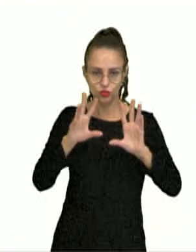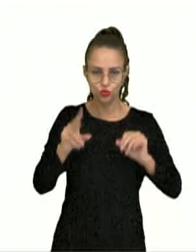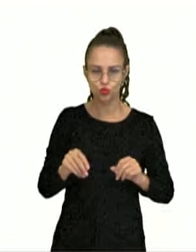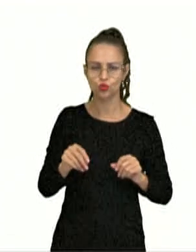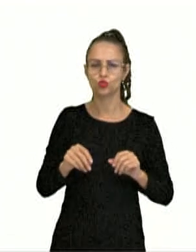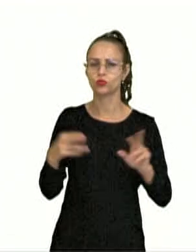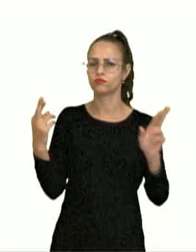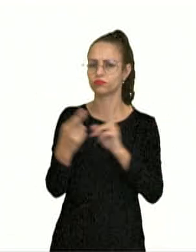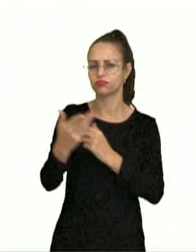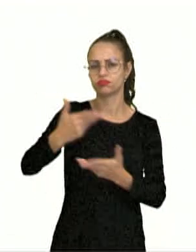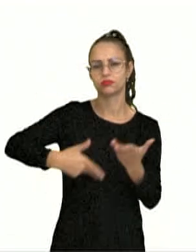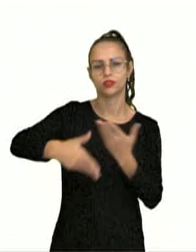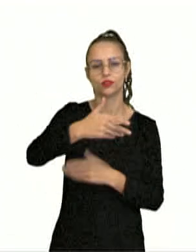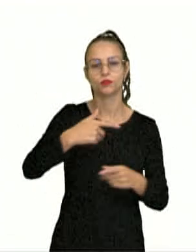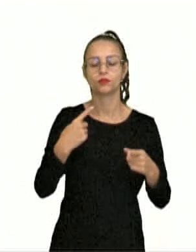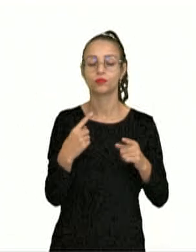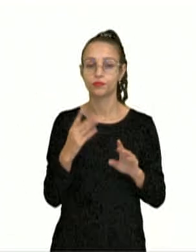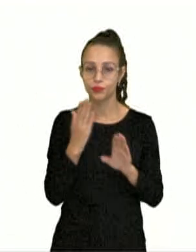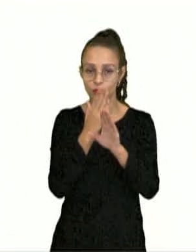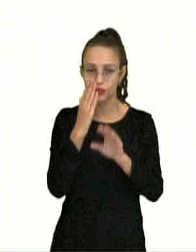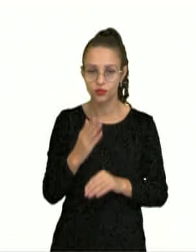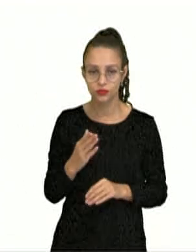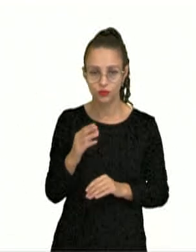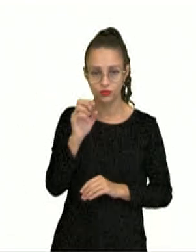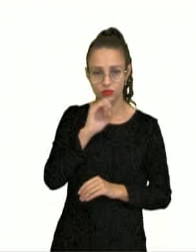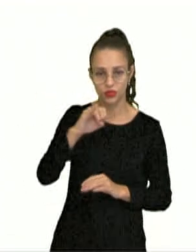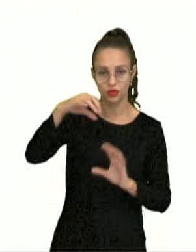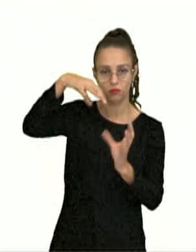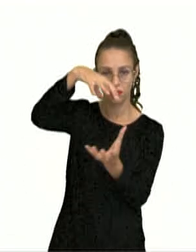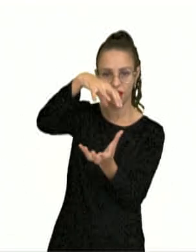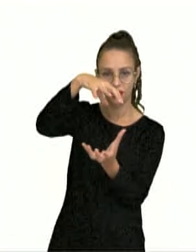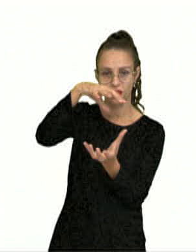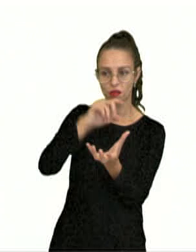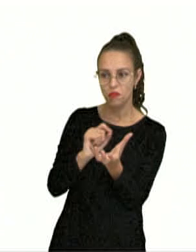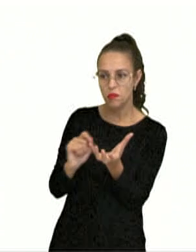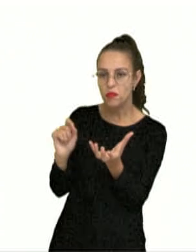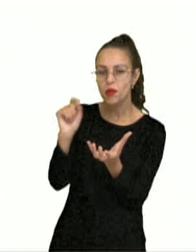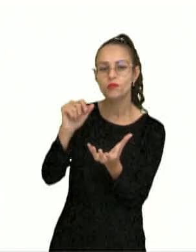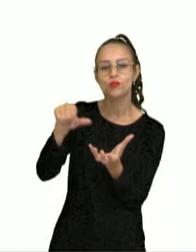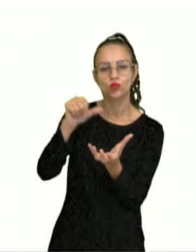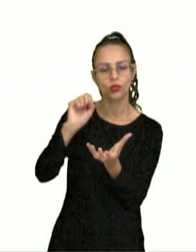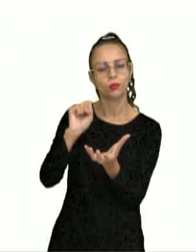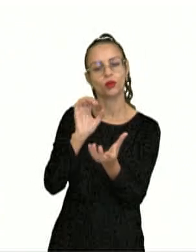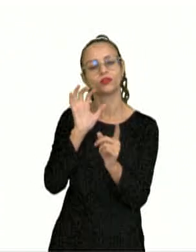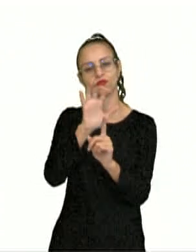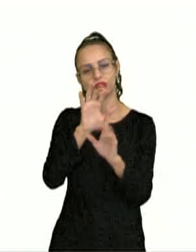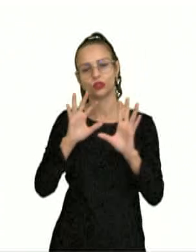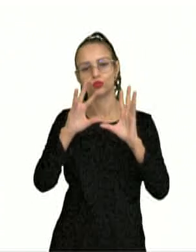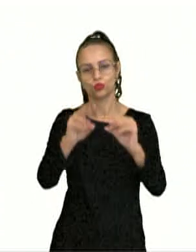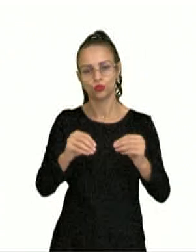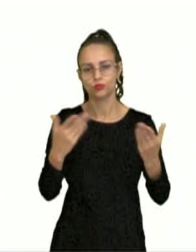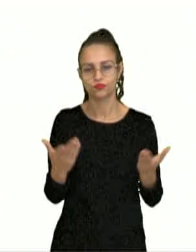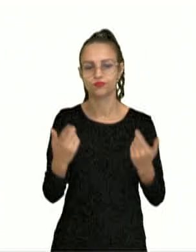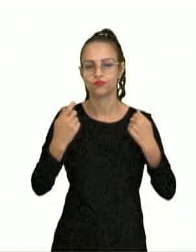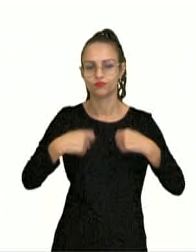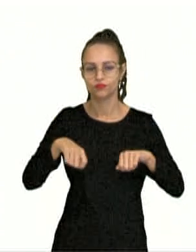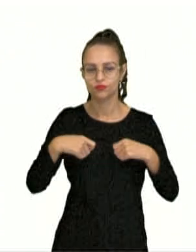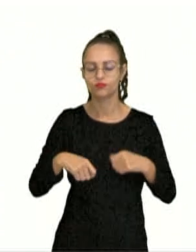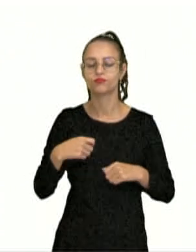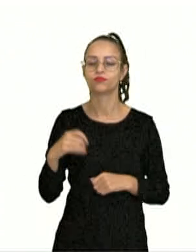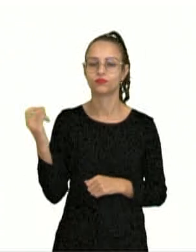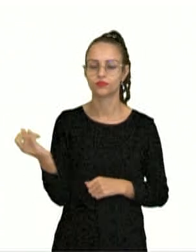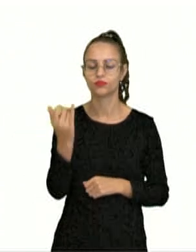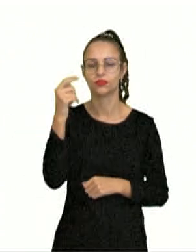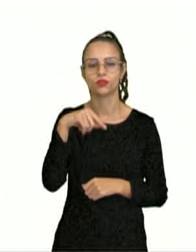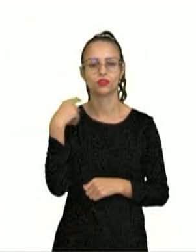interrelacionados. Por isso, qualquer alteração em uma das partes do planeta vai gerar alterações em outras. Daí a necessidade de